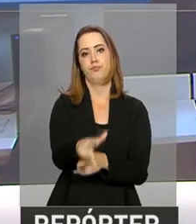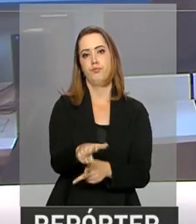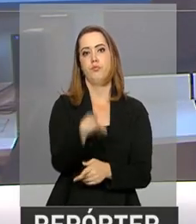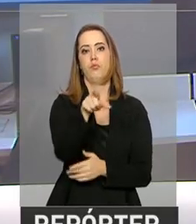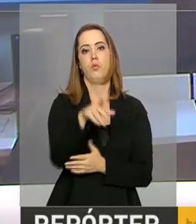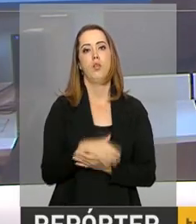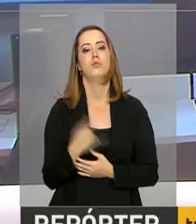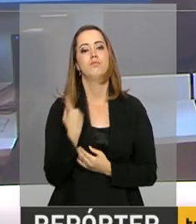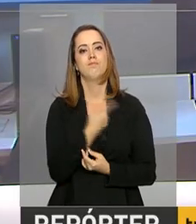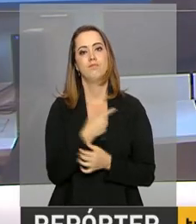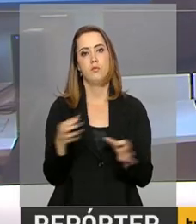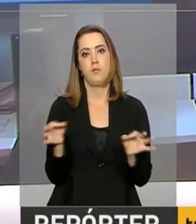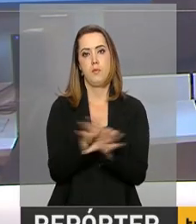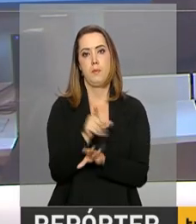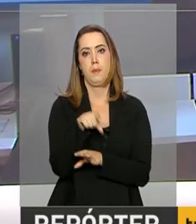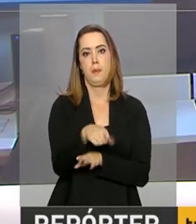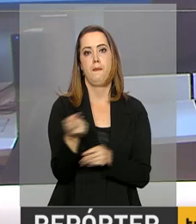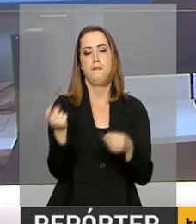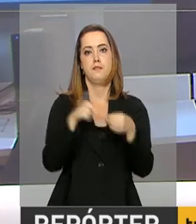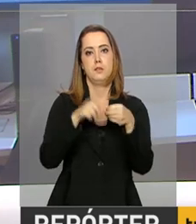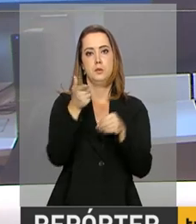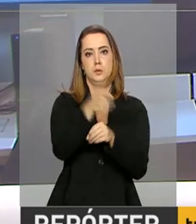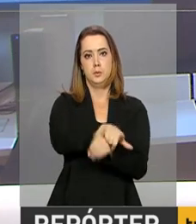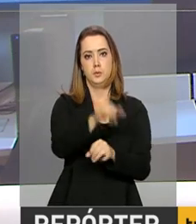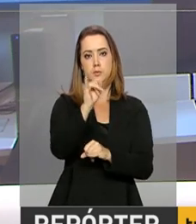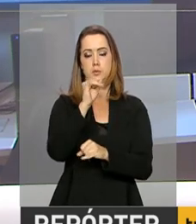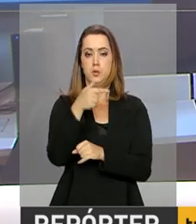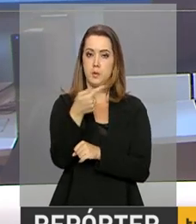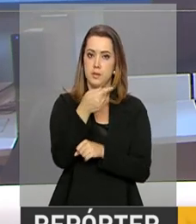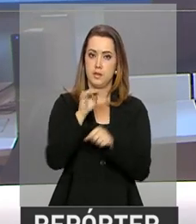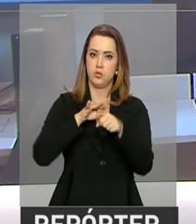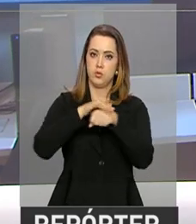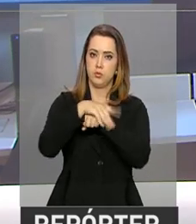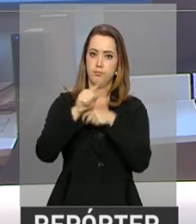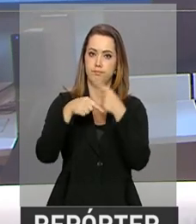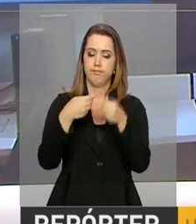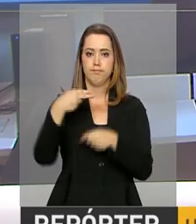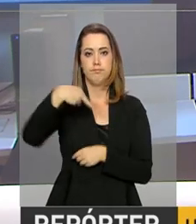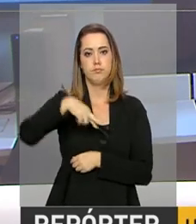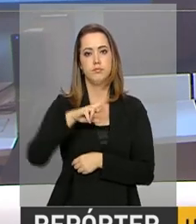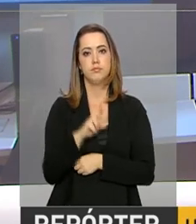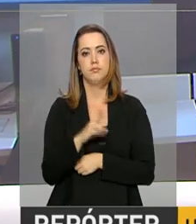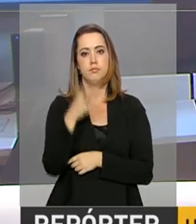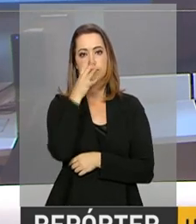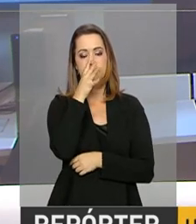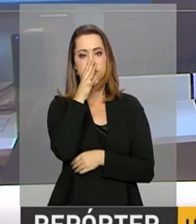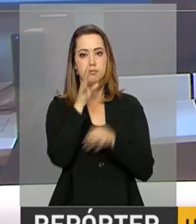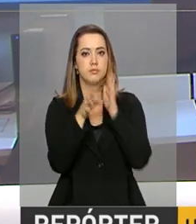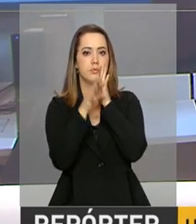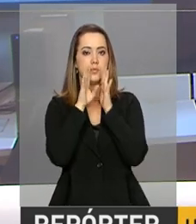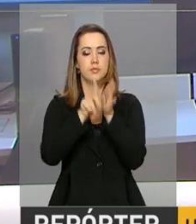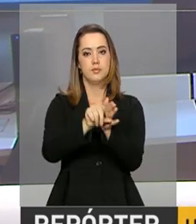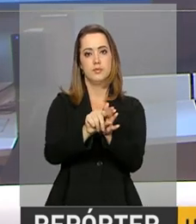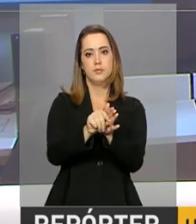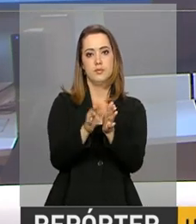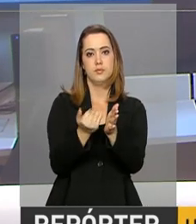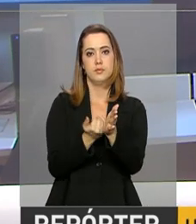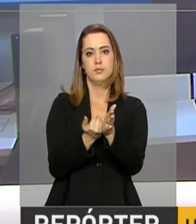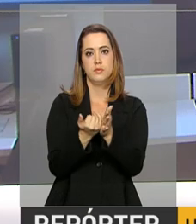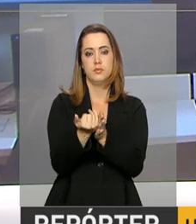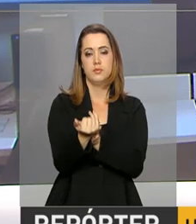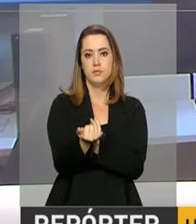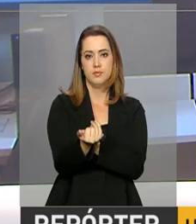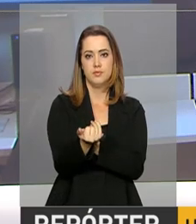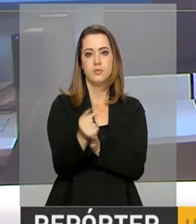podemos voltar a qualquer momento com outras informações ou às 7 da noite na próxima edição do NBR acompanhe também as novidades eh